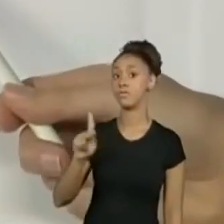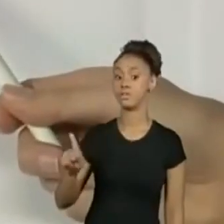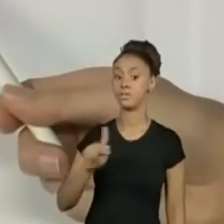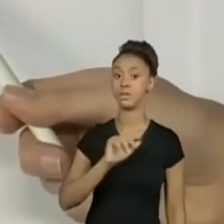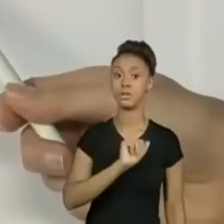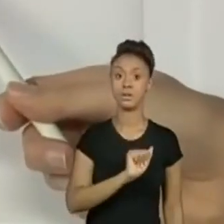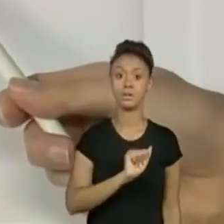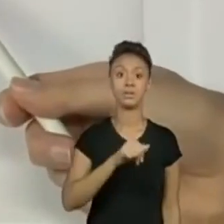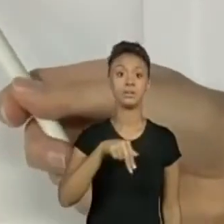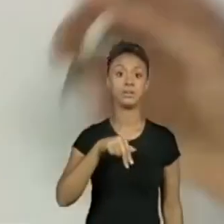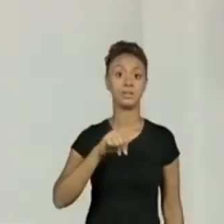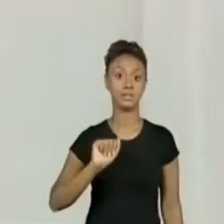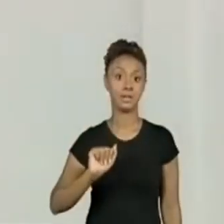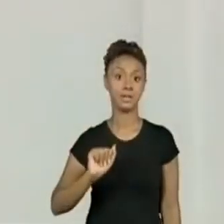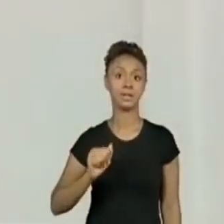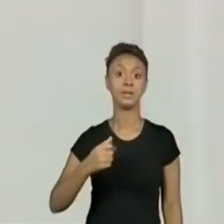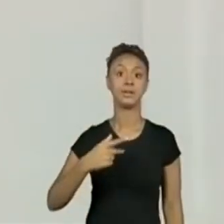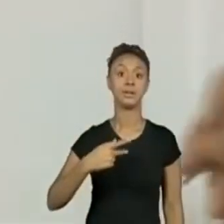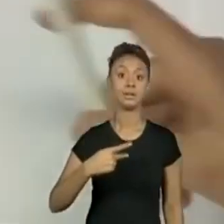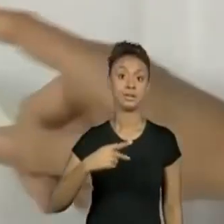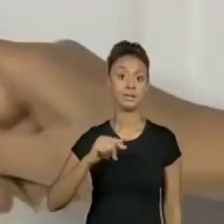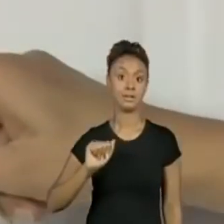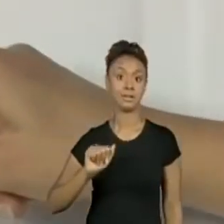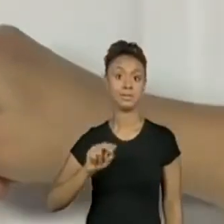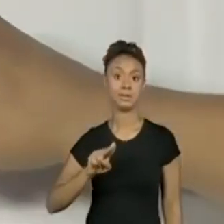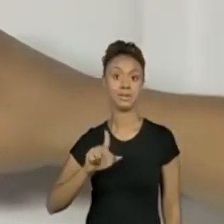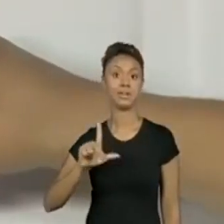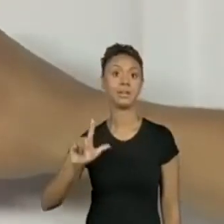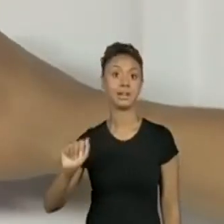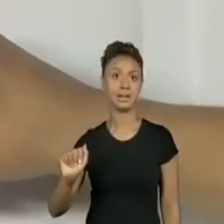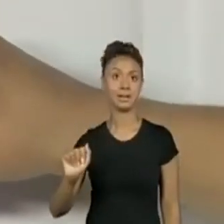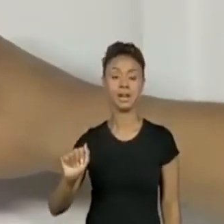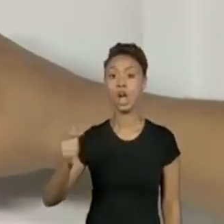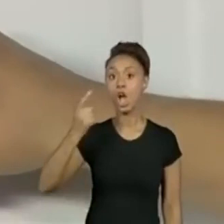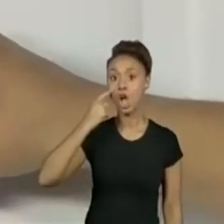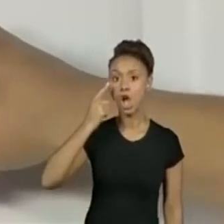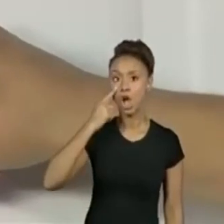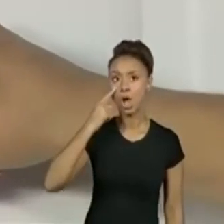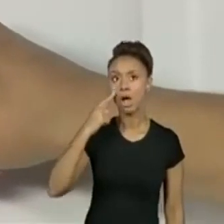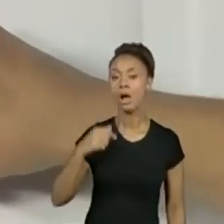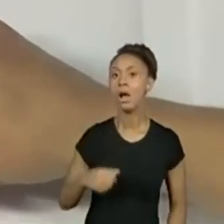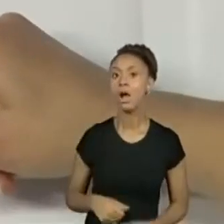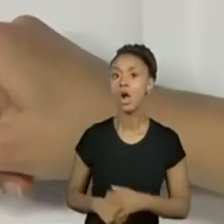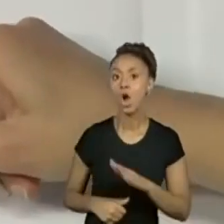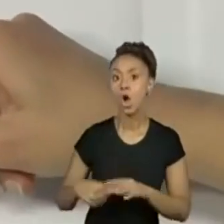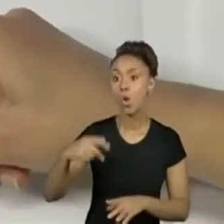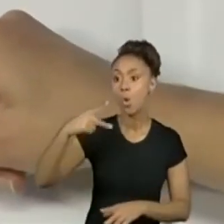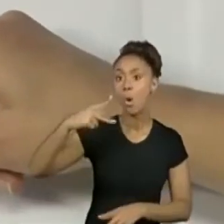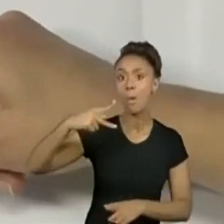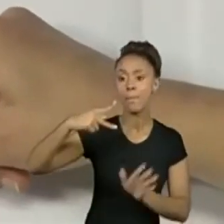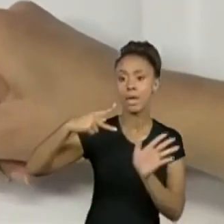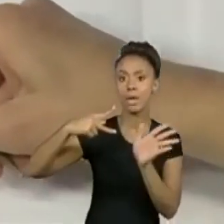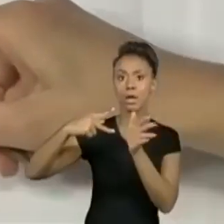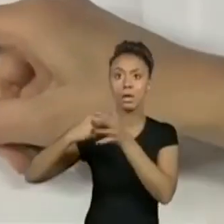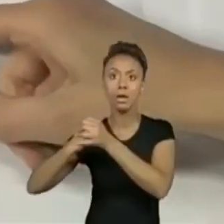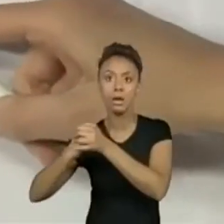Paula. Perfeito? Perfeito. Eu vou pegar, ó, Paula. Eu vou tirar só o P e aí já fica,